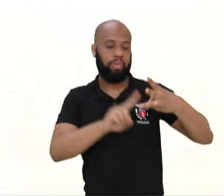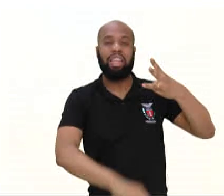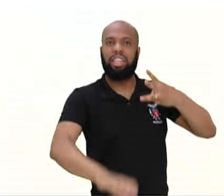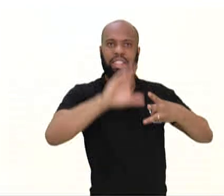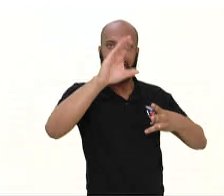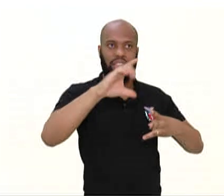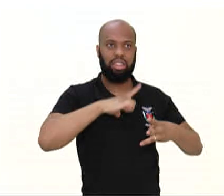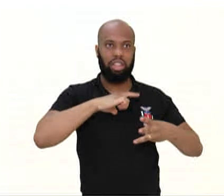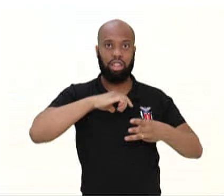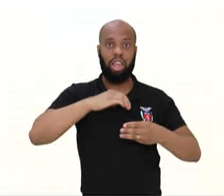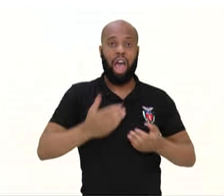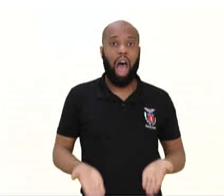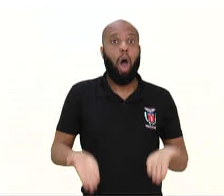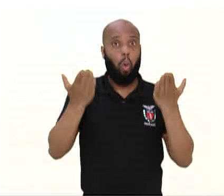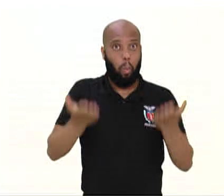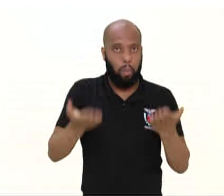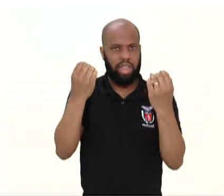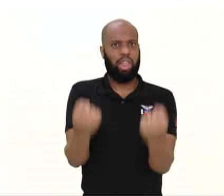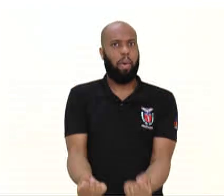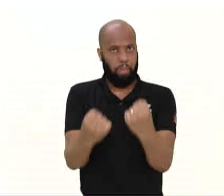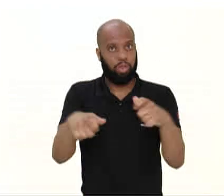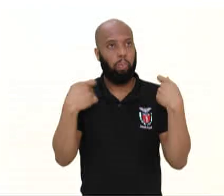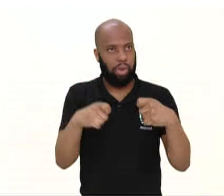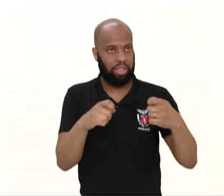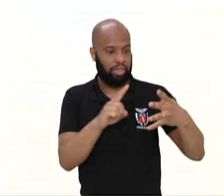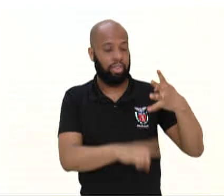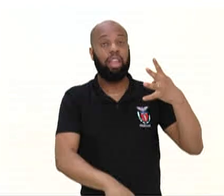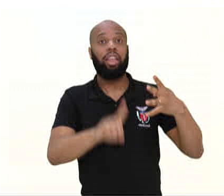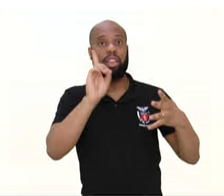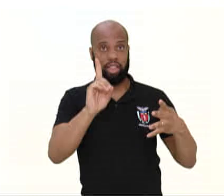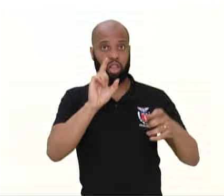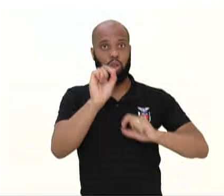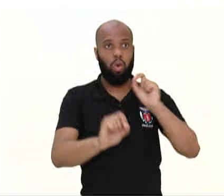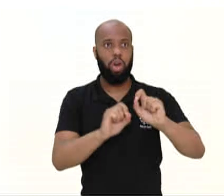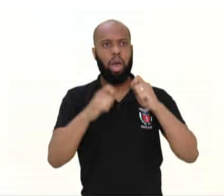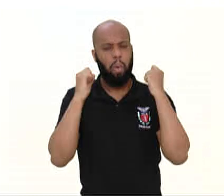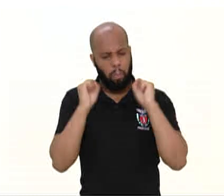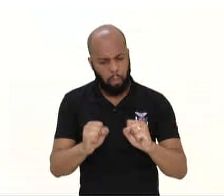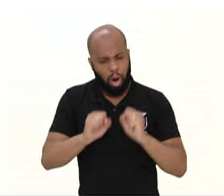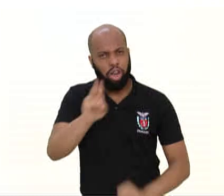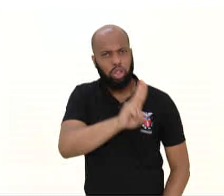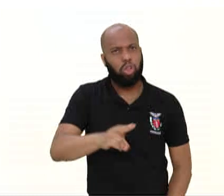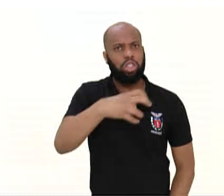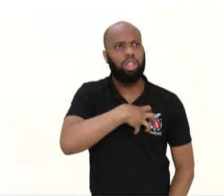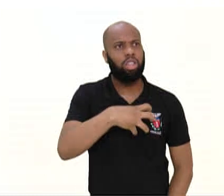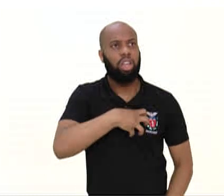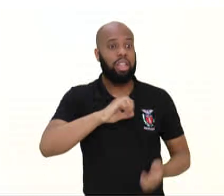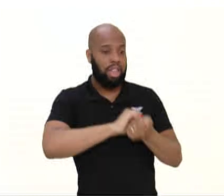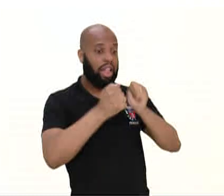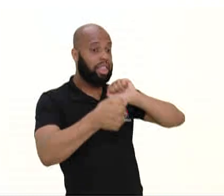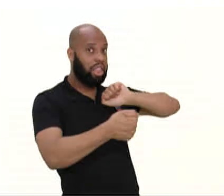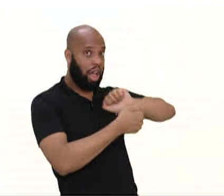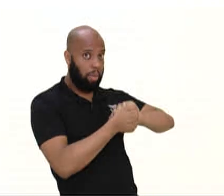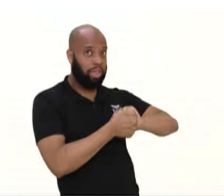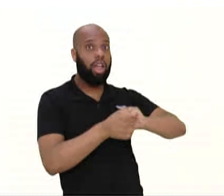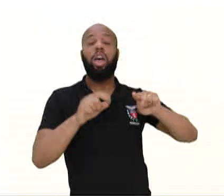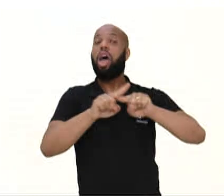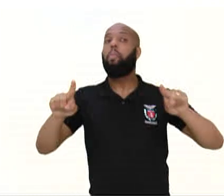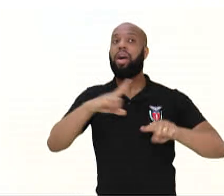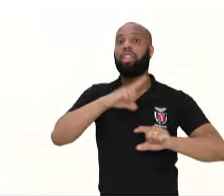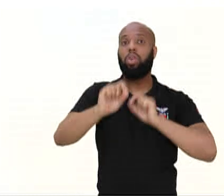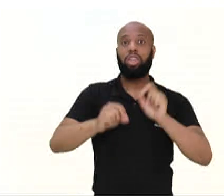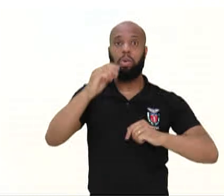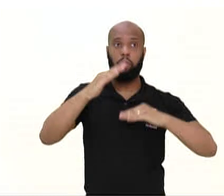C. A progressão nas cargas é indispensável. Letra D. Os equipamentos podem ser utilizados de forma adaptada desde